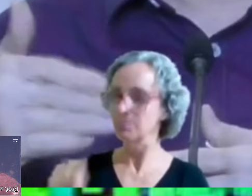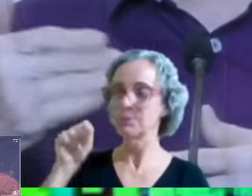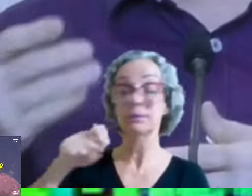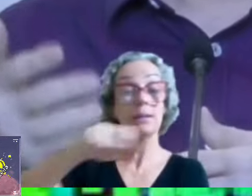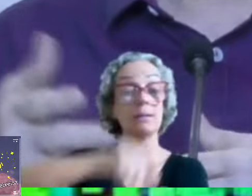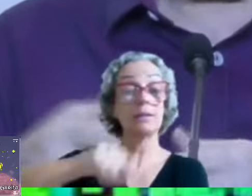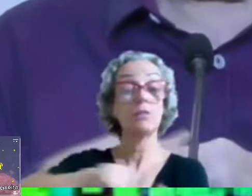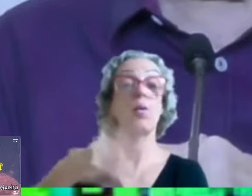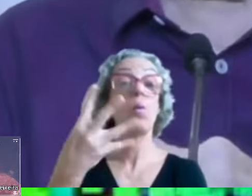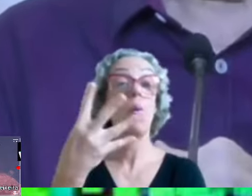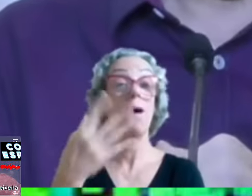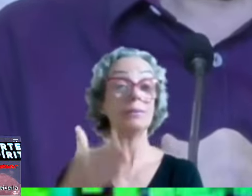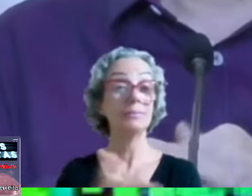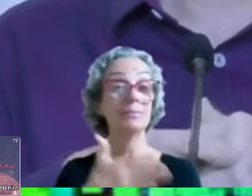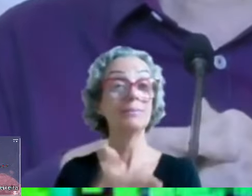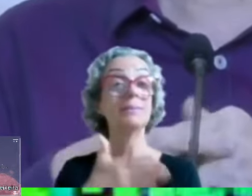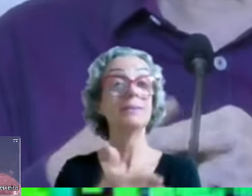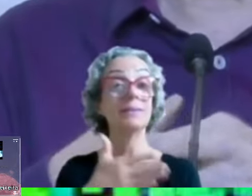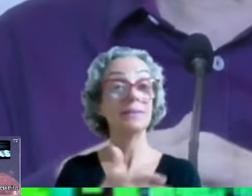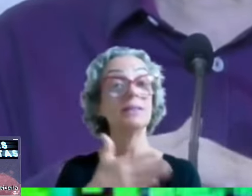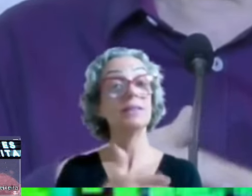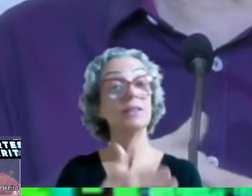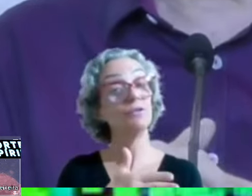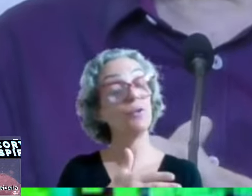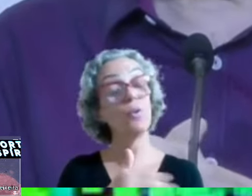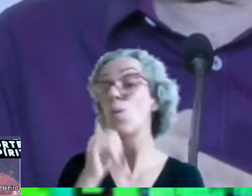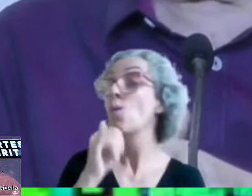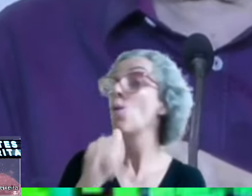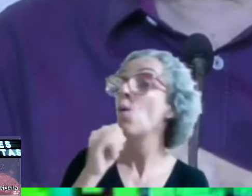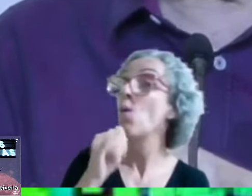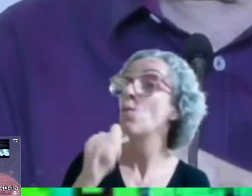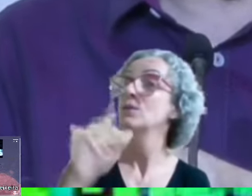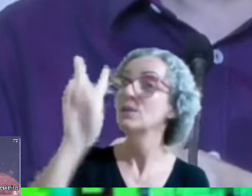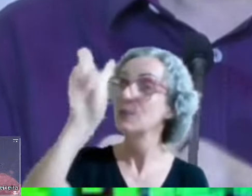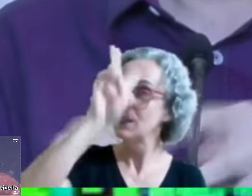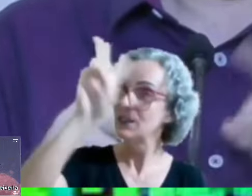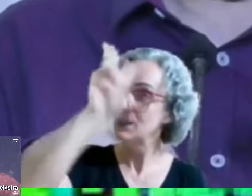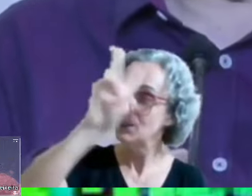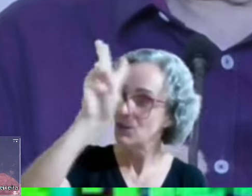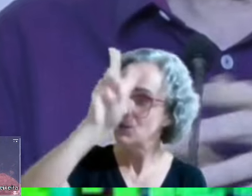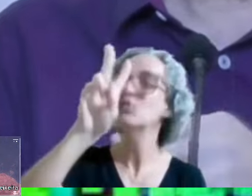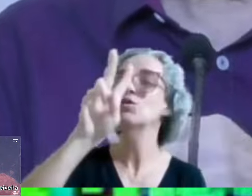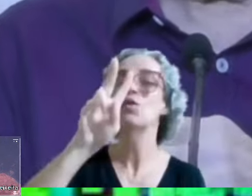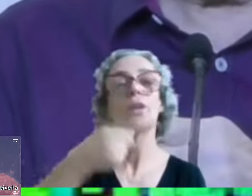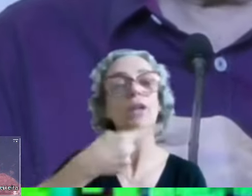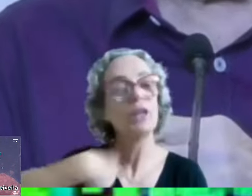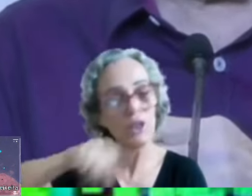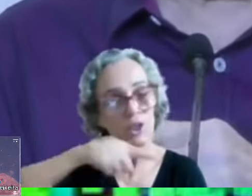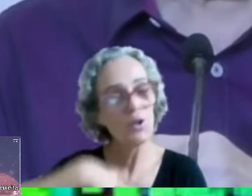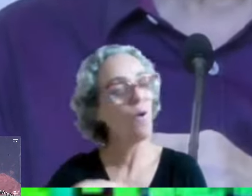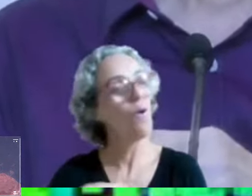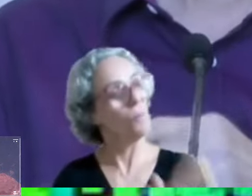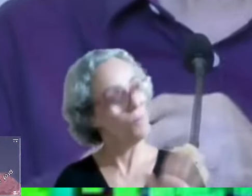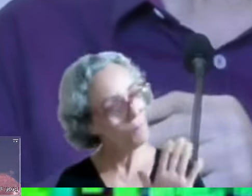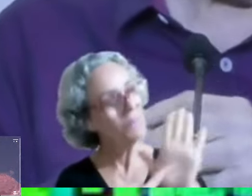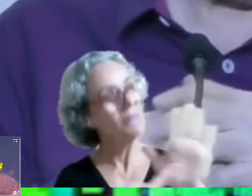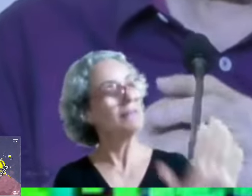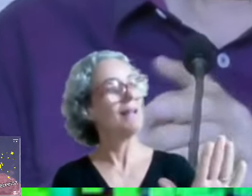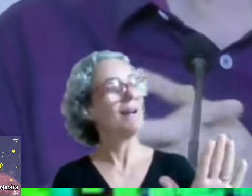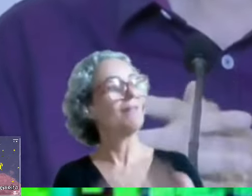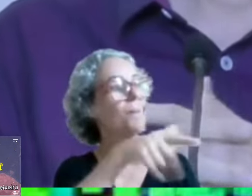ou renarrando as histórias que apresentávamos, citando a fonte de origem,